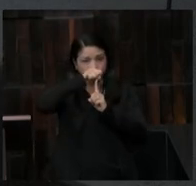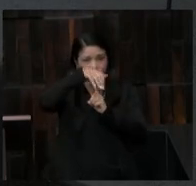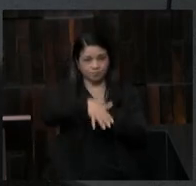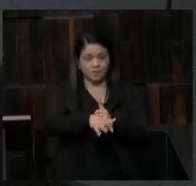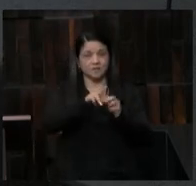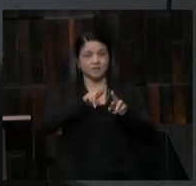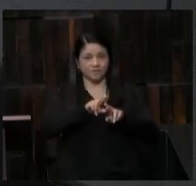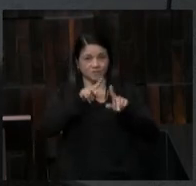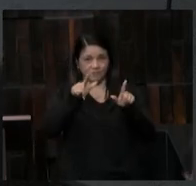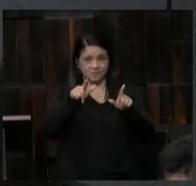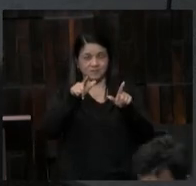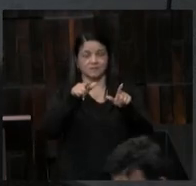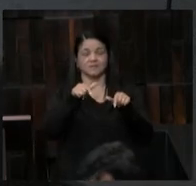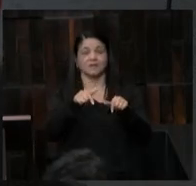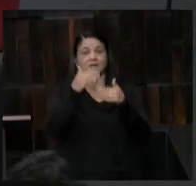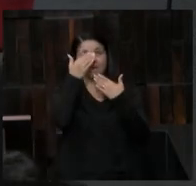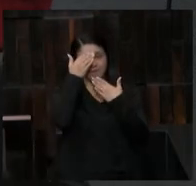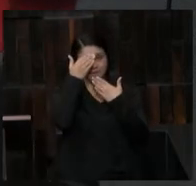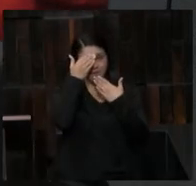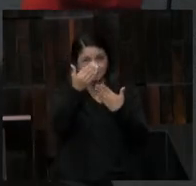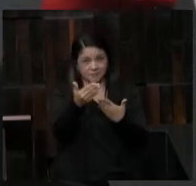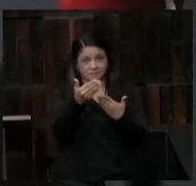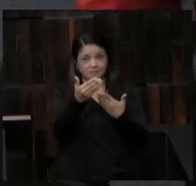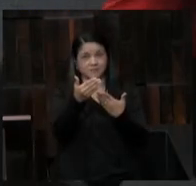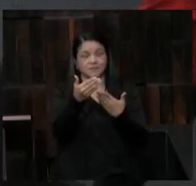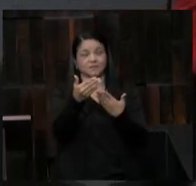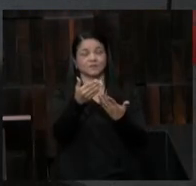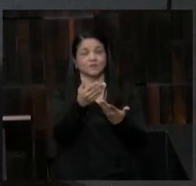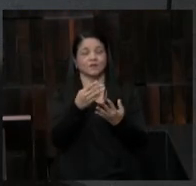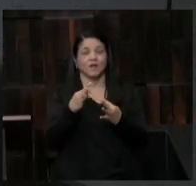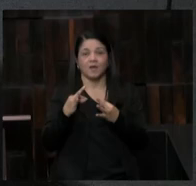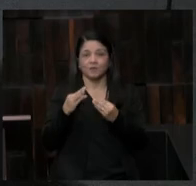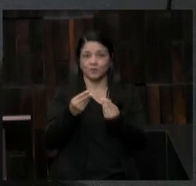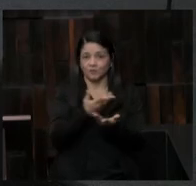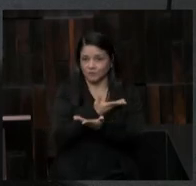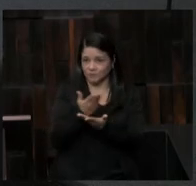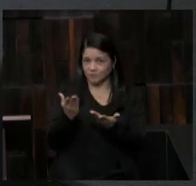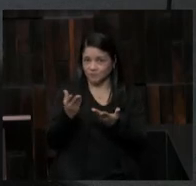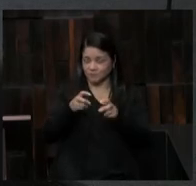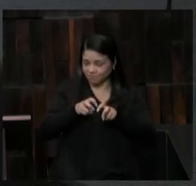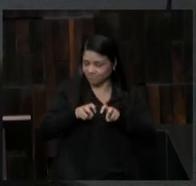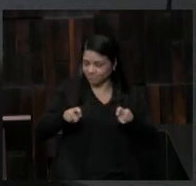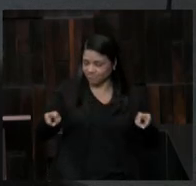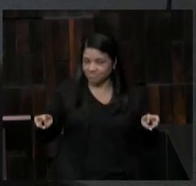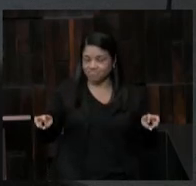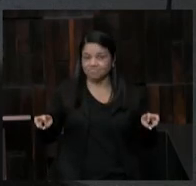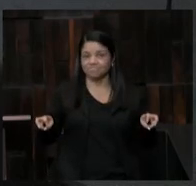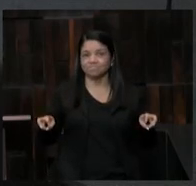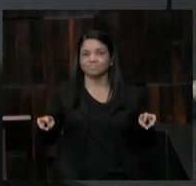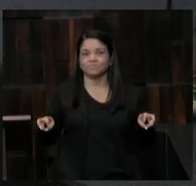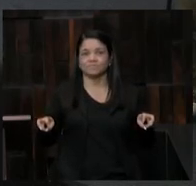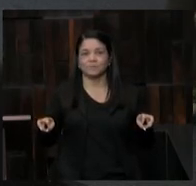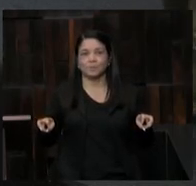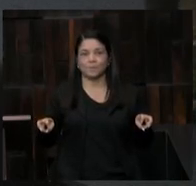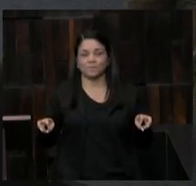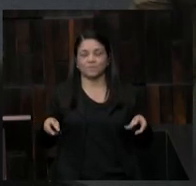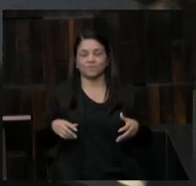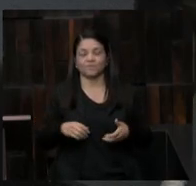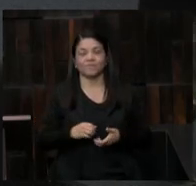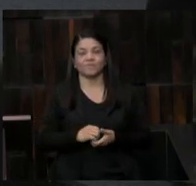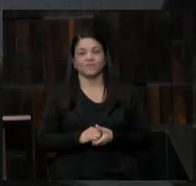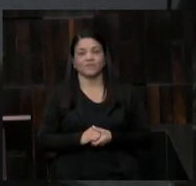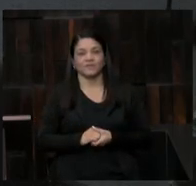Diferenciada, já agradecendo aos senhores, né, por ocuparem aqui a mesa. E